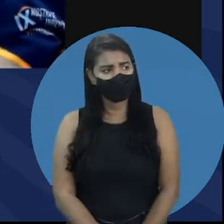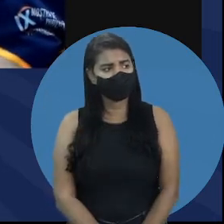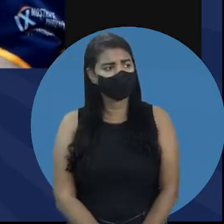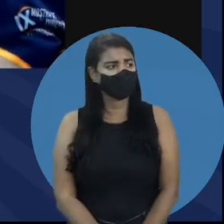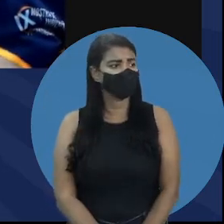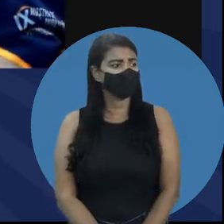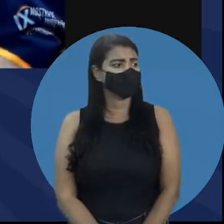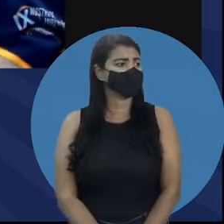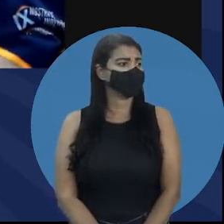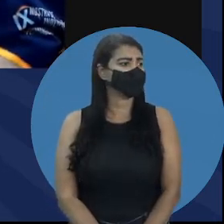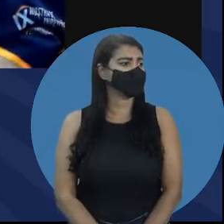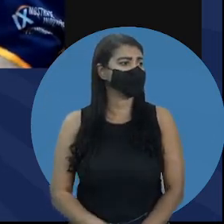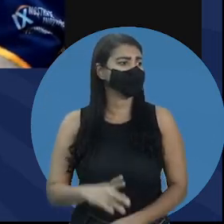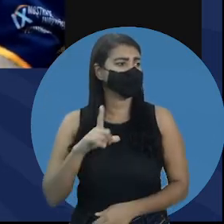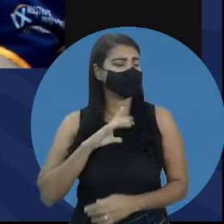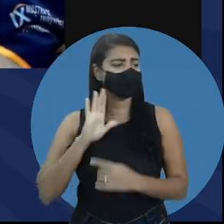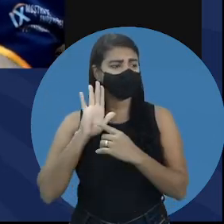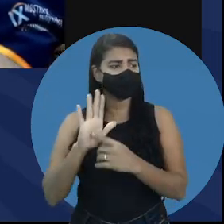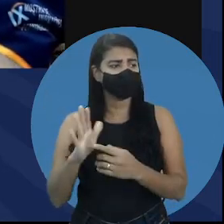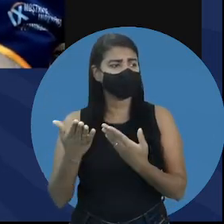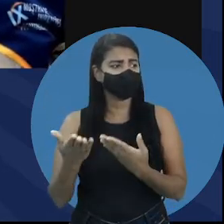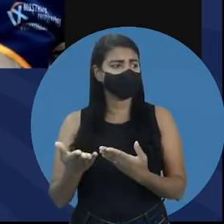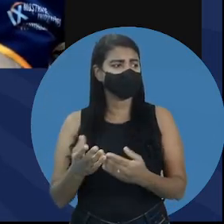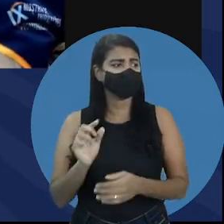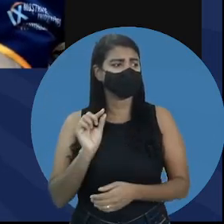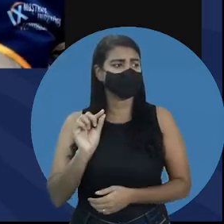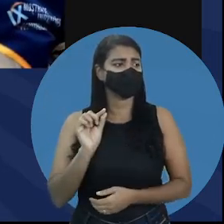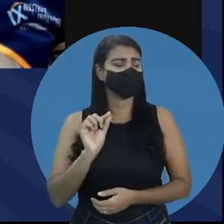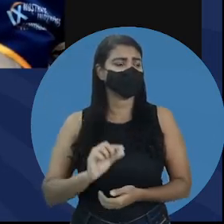A consideração que a gente tem para mostrar para vocês é que